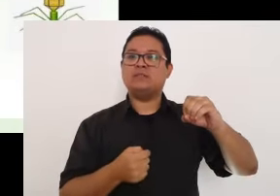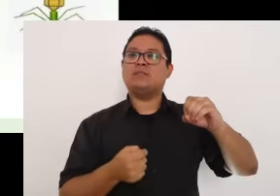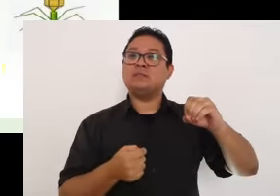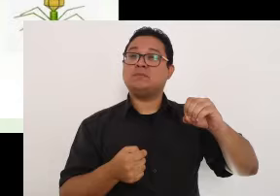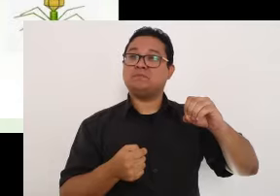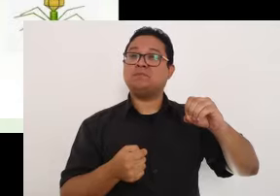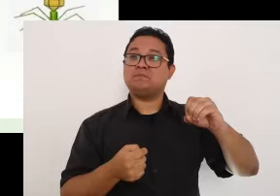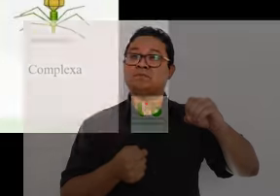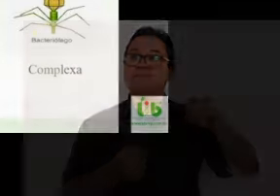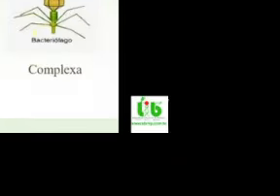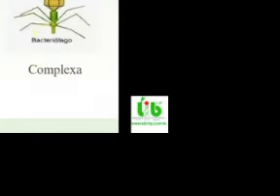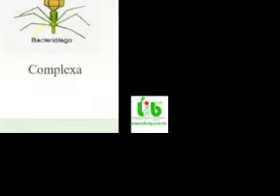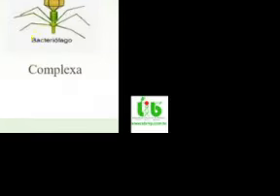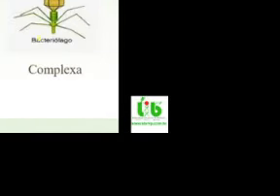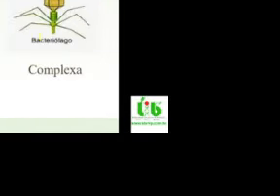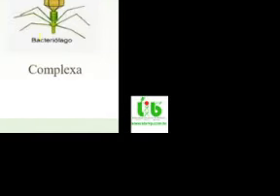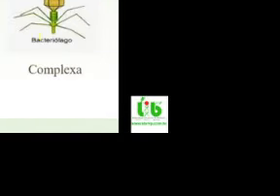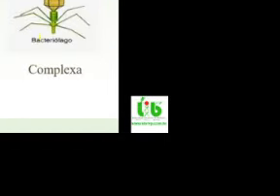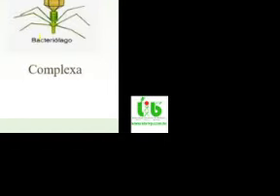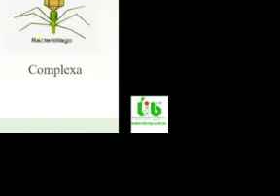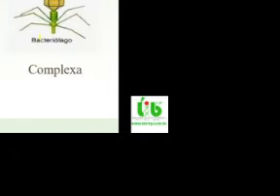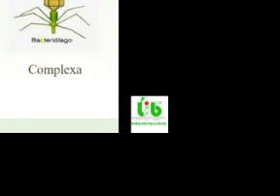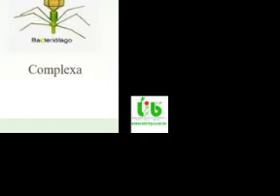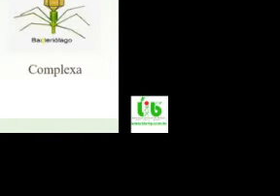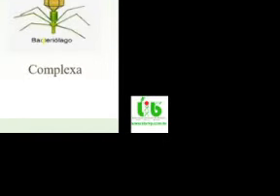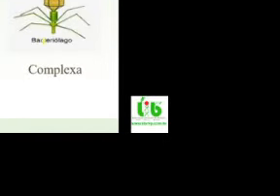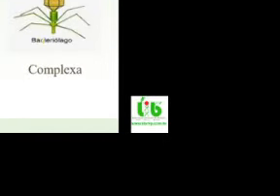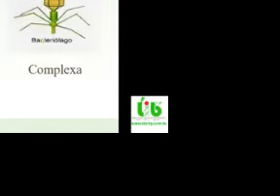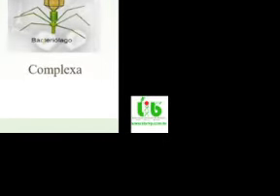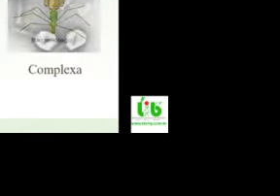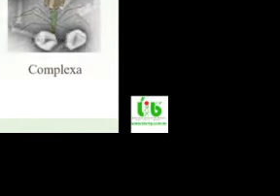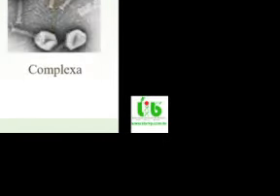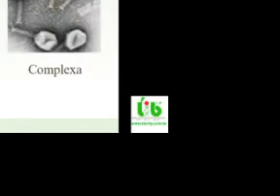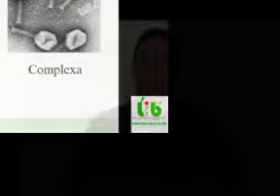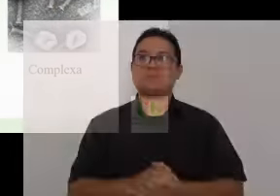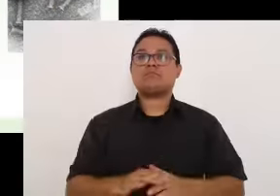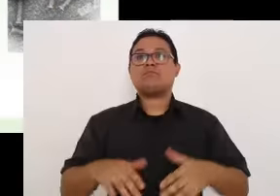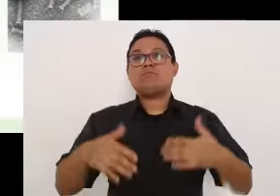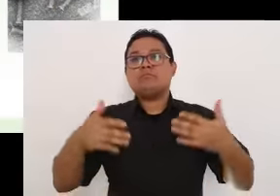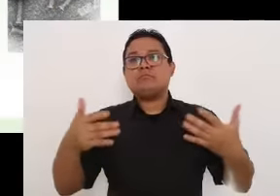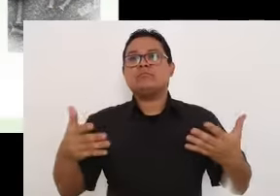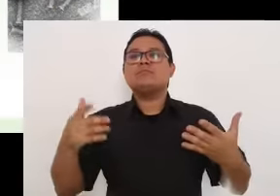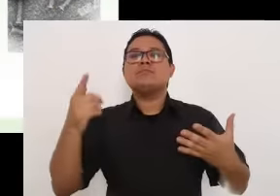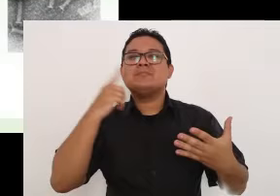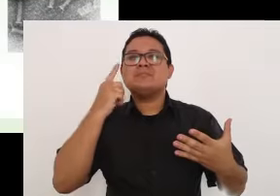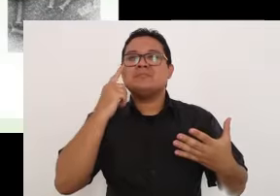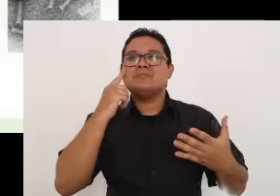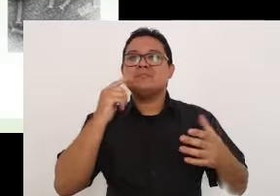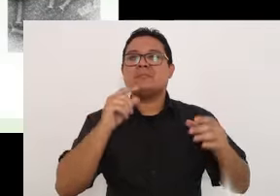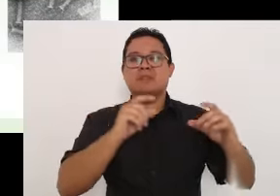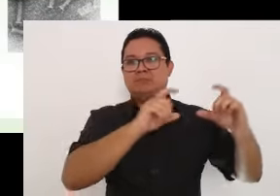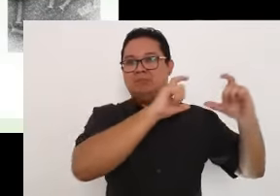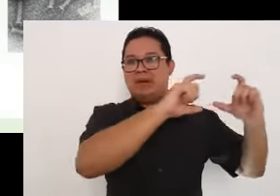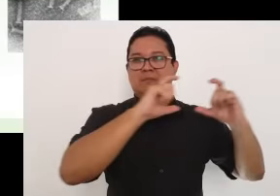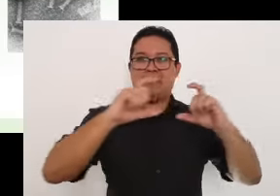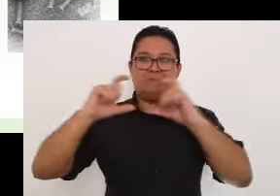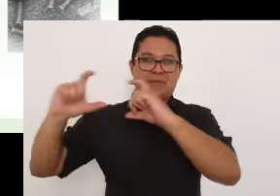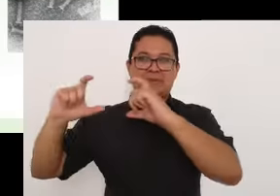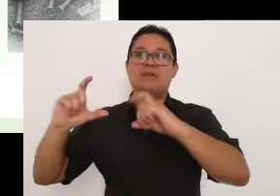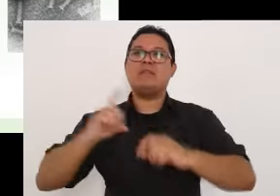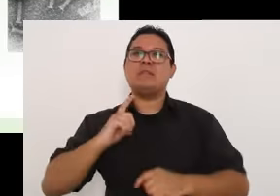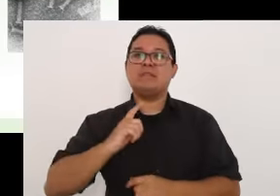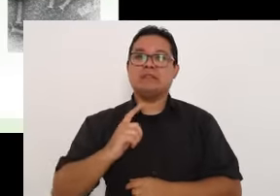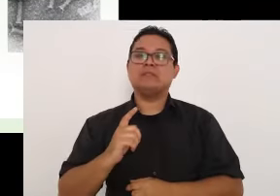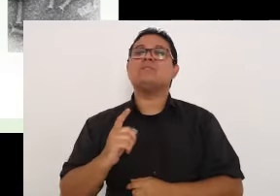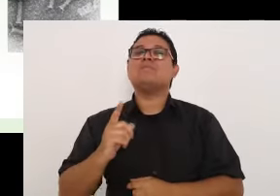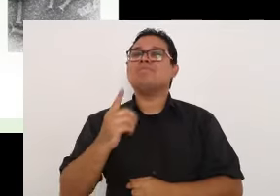helicoidal. E tem esse carinha que a pouco mais para frente eu vou mostrar para vocês, tá? Então, essas imagens que